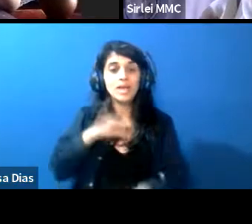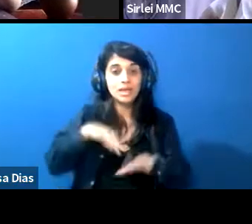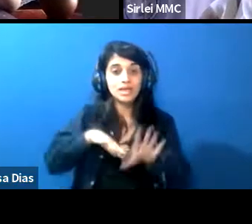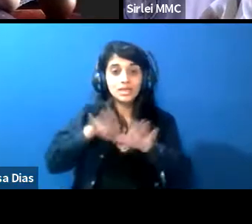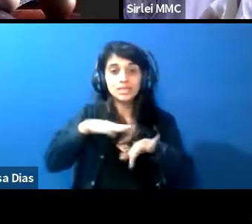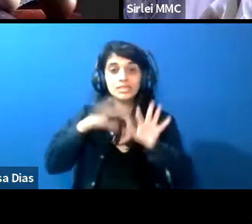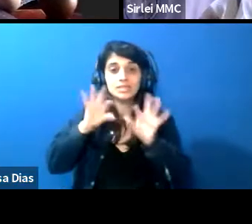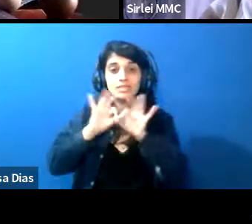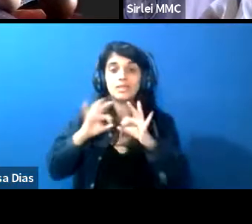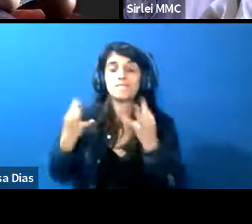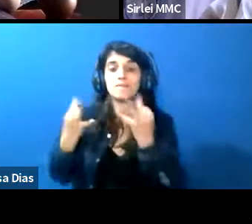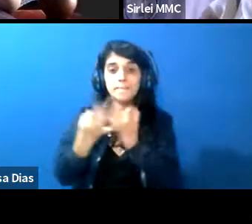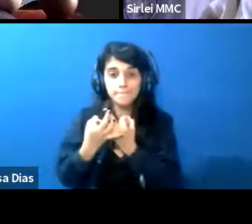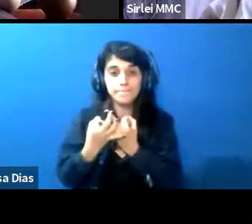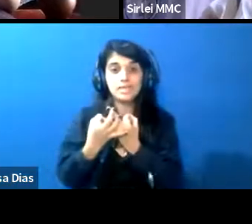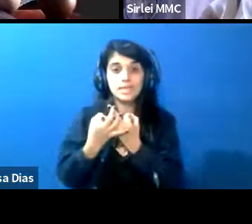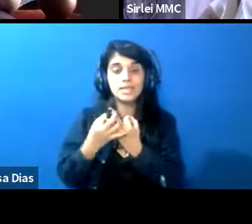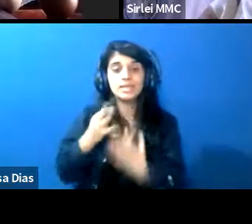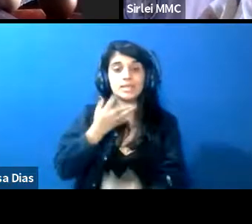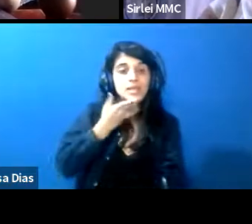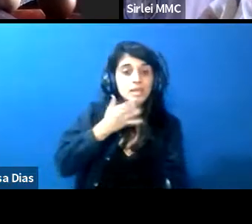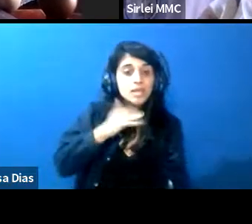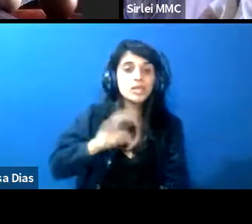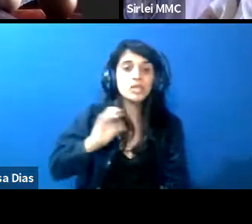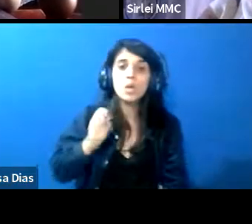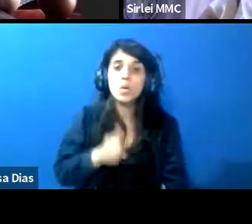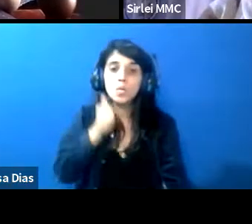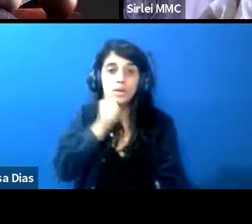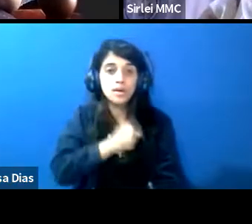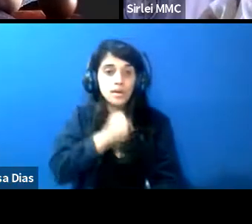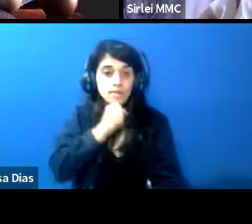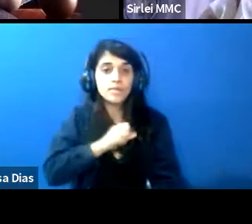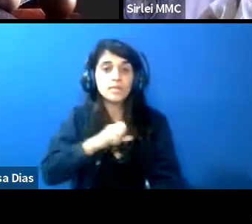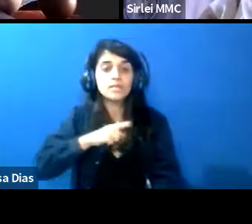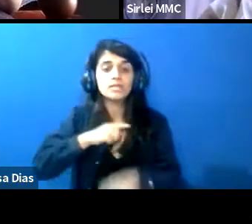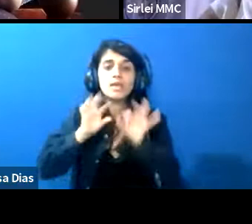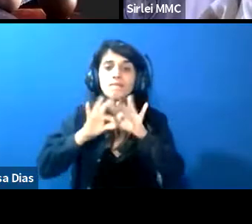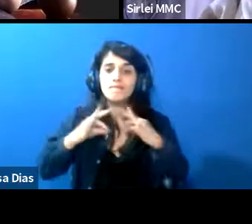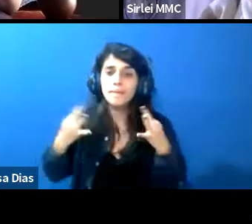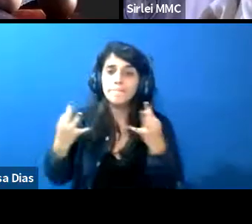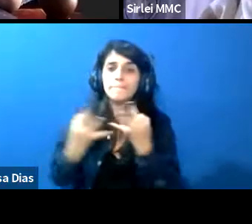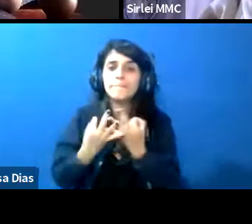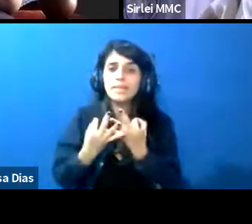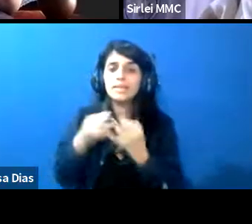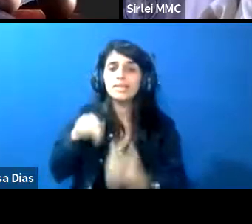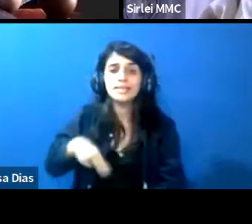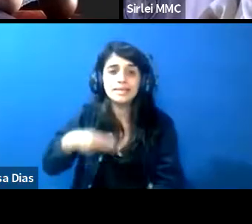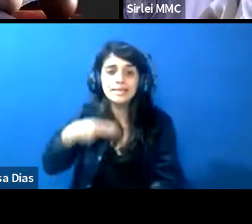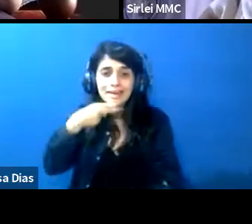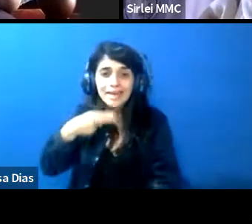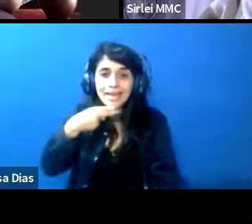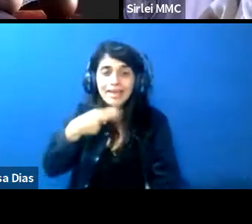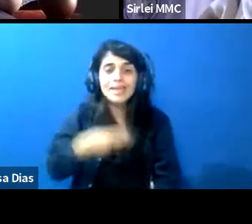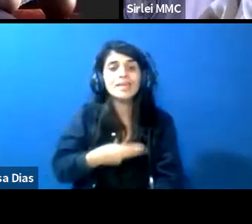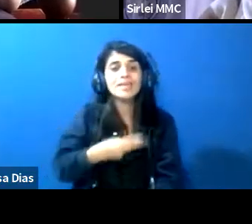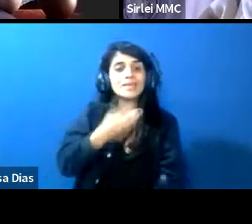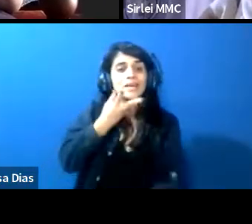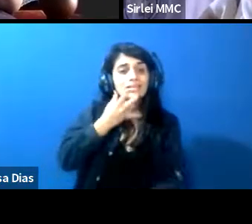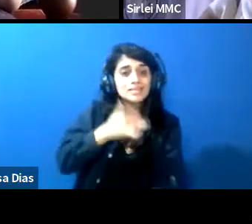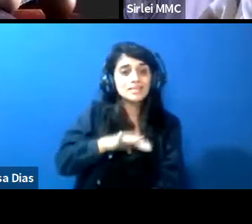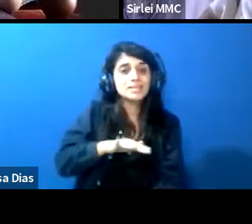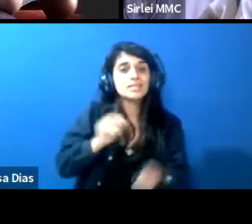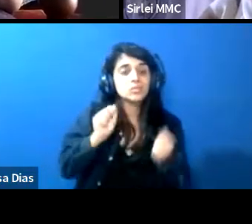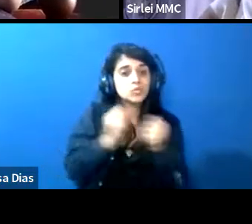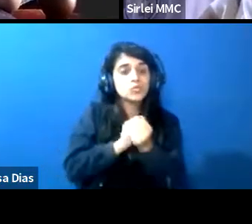dessas senhoras ou mesmo dessas jovens que ali estão, né, senhoras com os seus netos, as jovens com os seus filhos, e